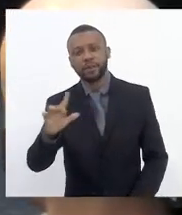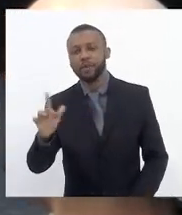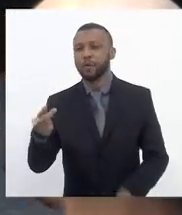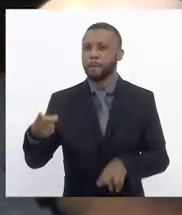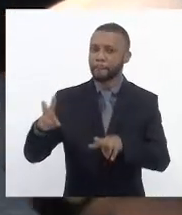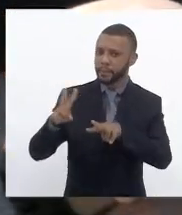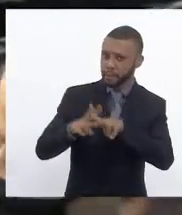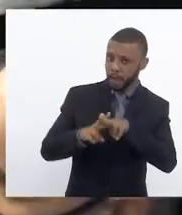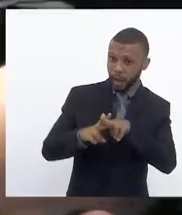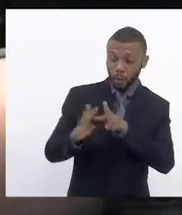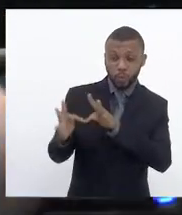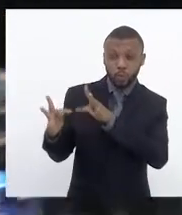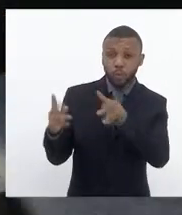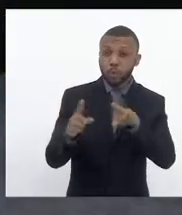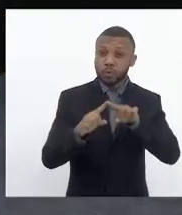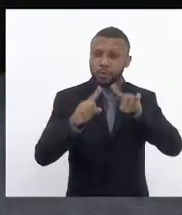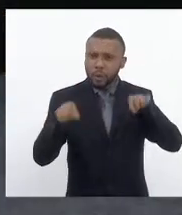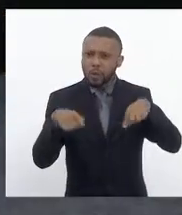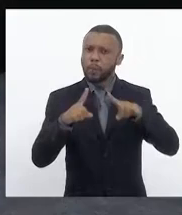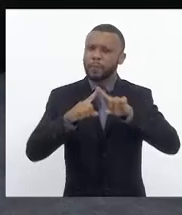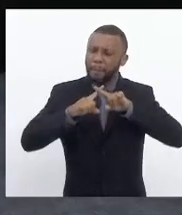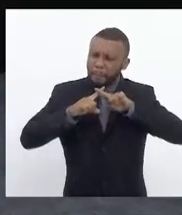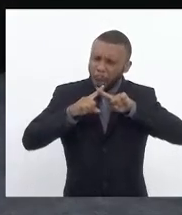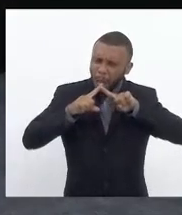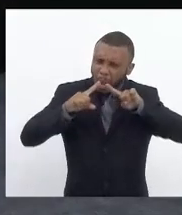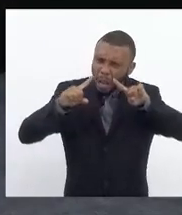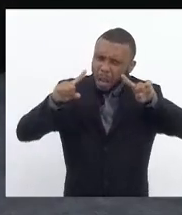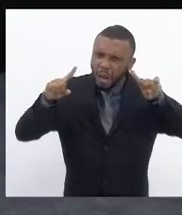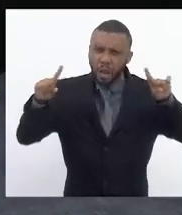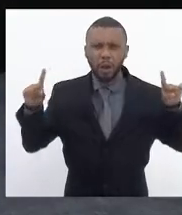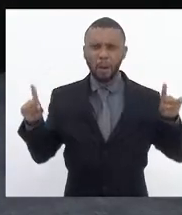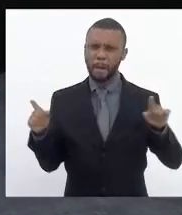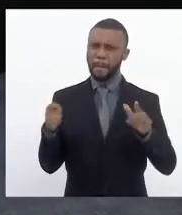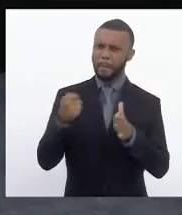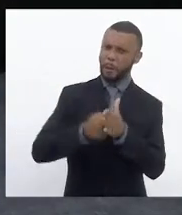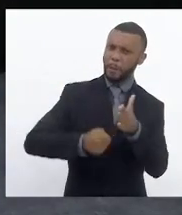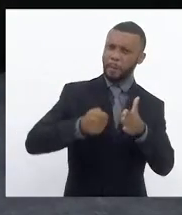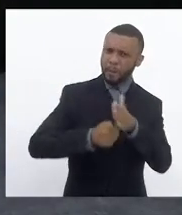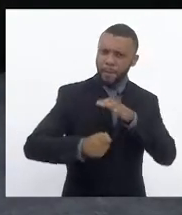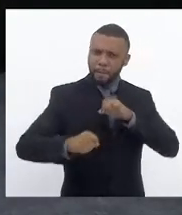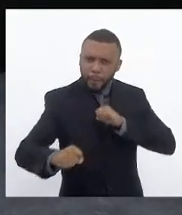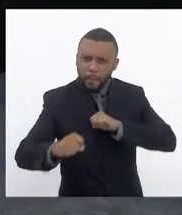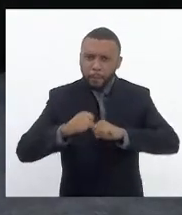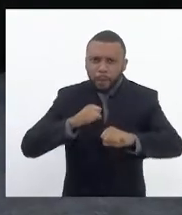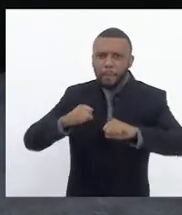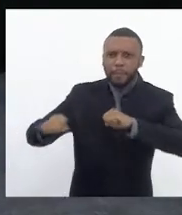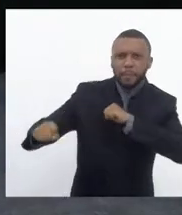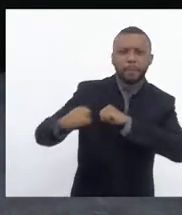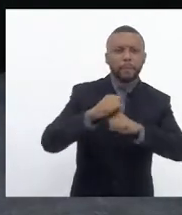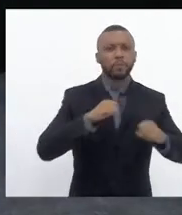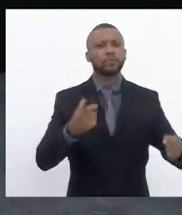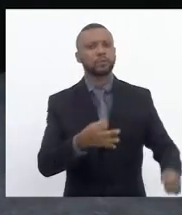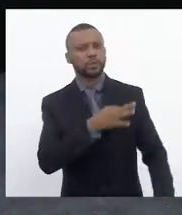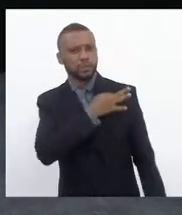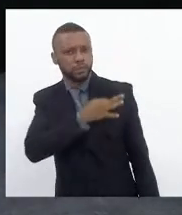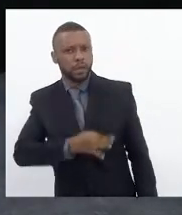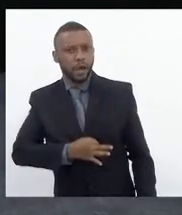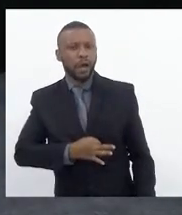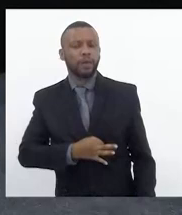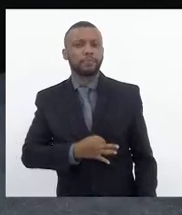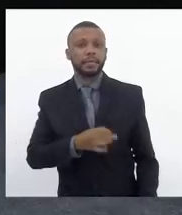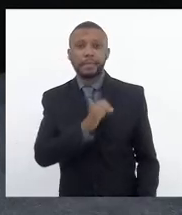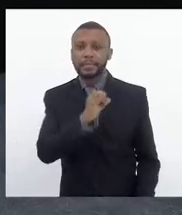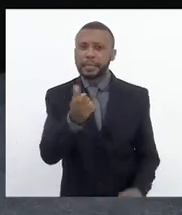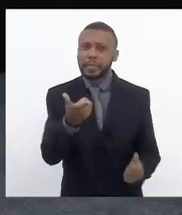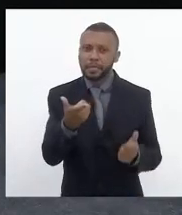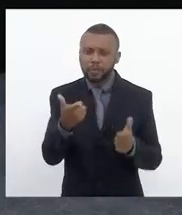estado começarmos a dar um grito de guerra para mantermos a nossa dignidade o e cair Se